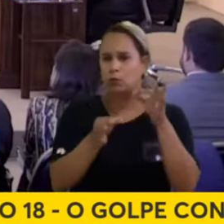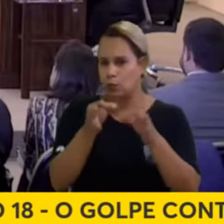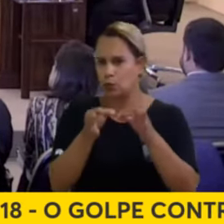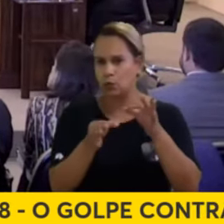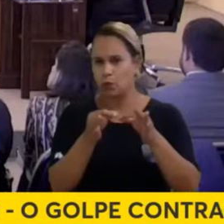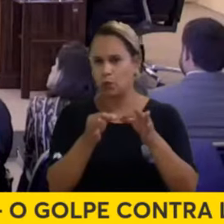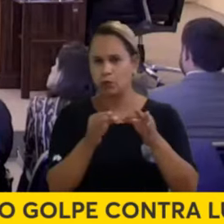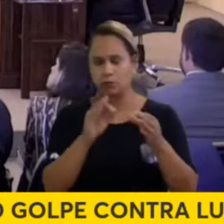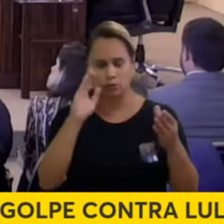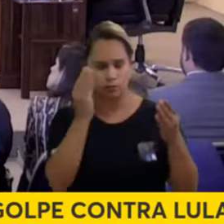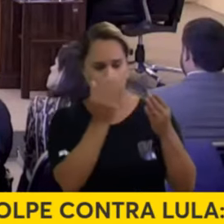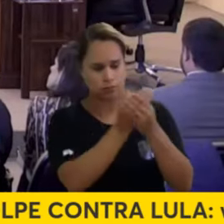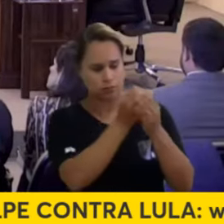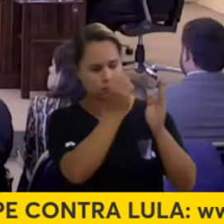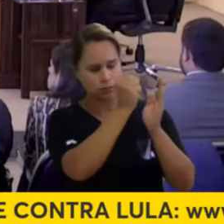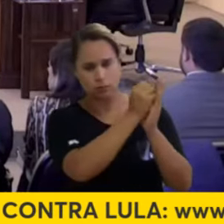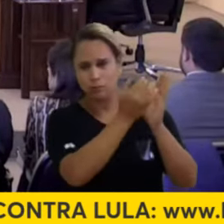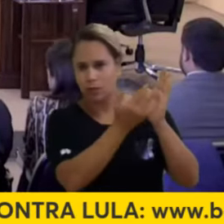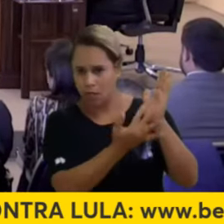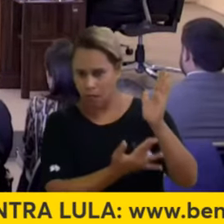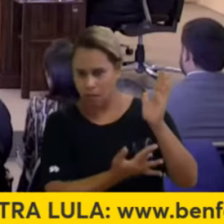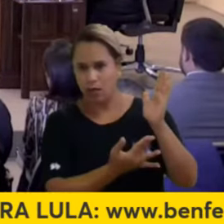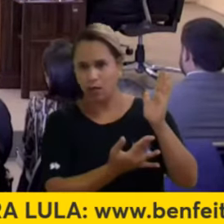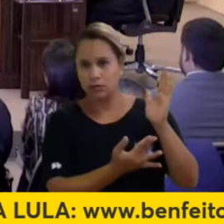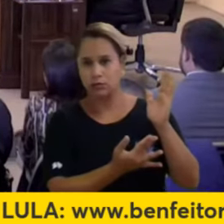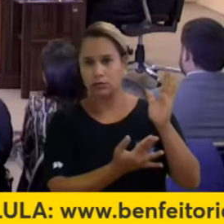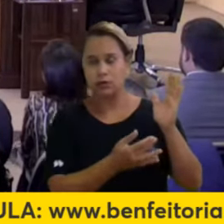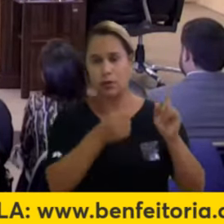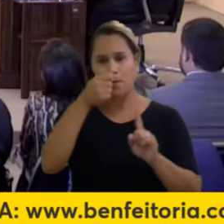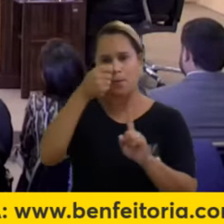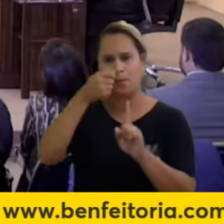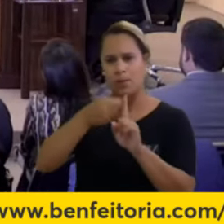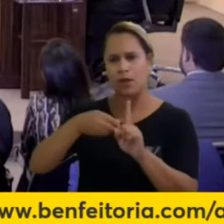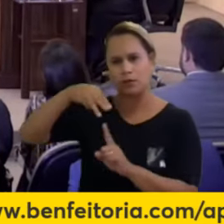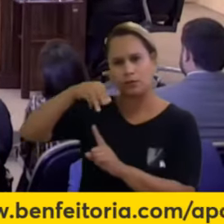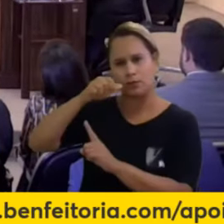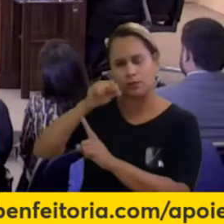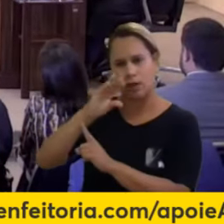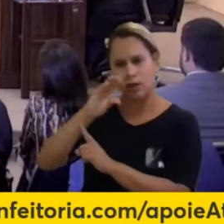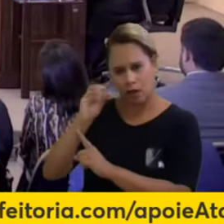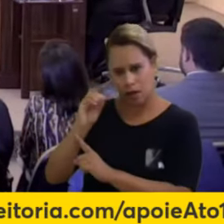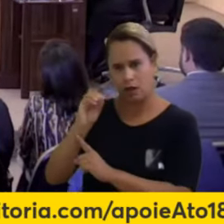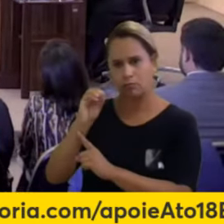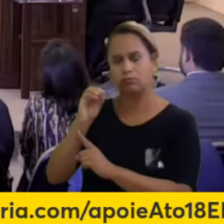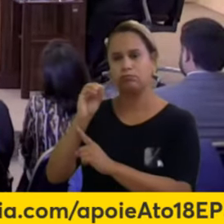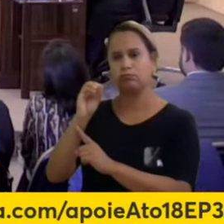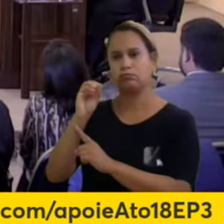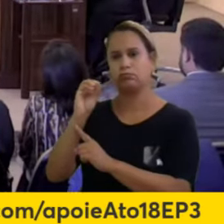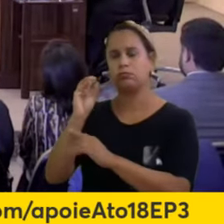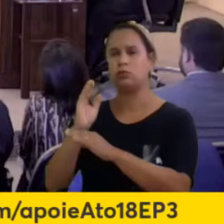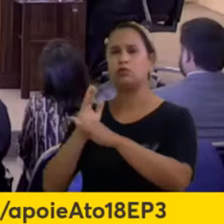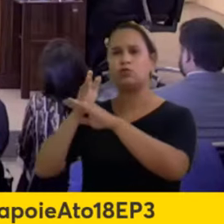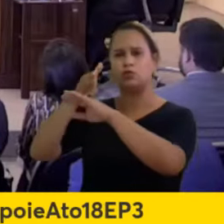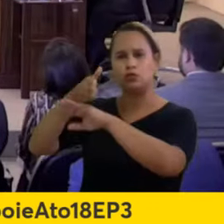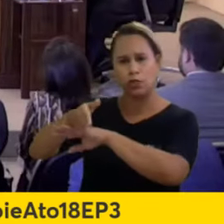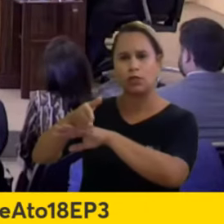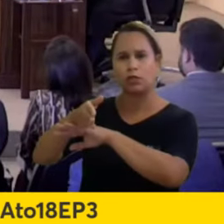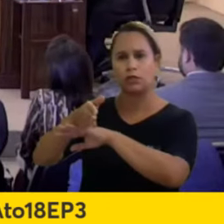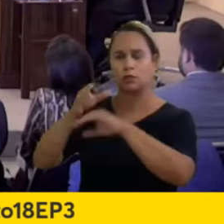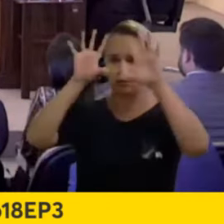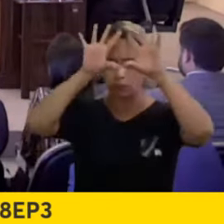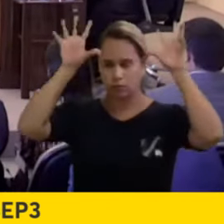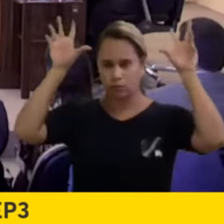declaração é em maio esse processo chega ao Tribunal Superior Eleitoral Claro se houver eh